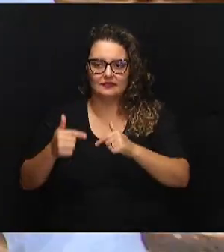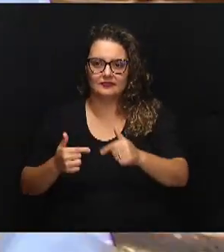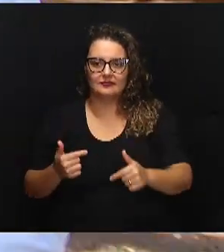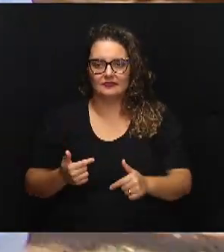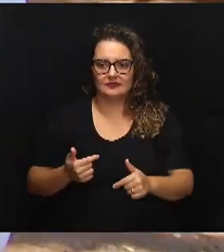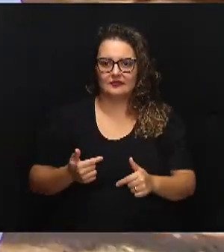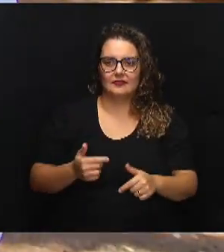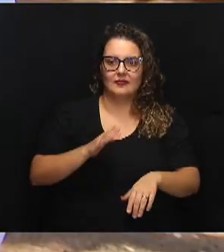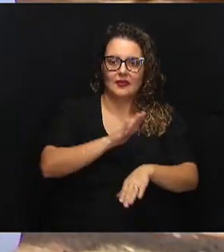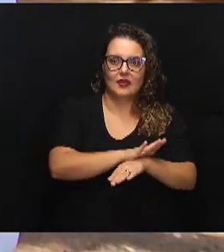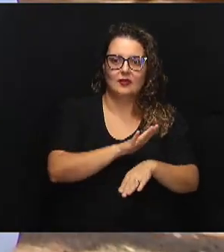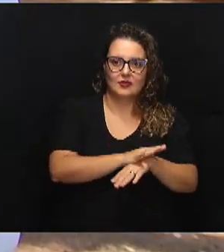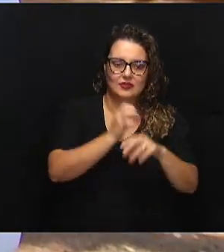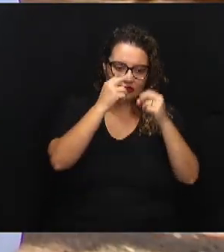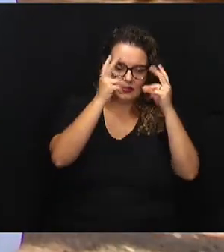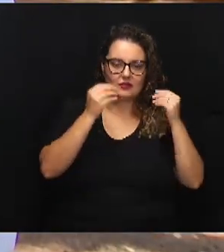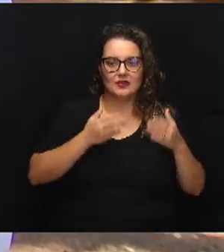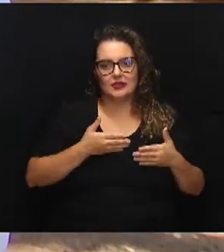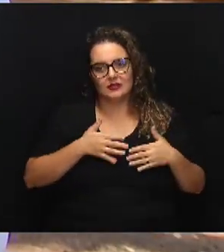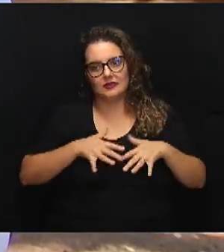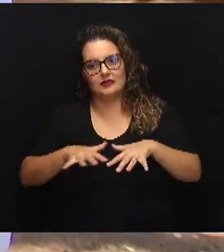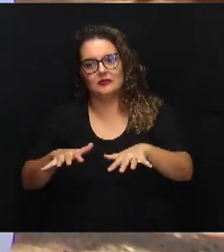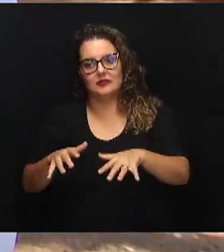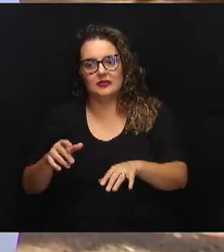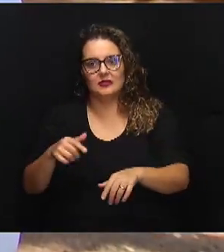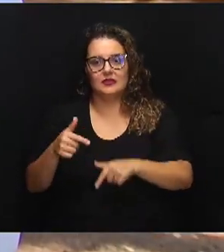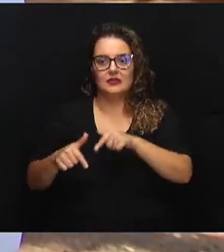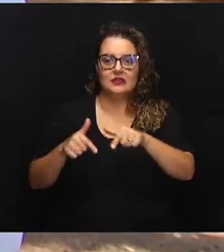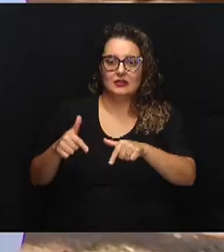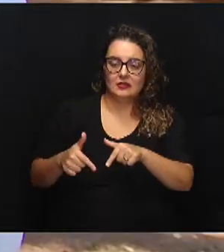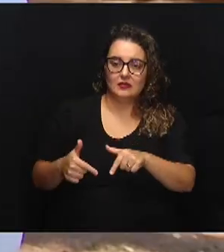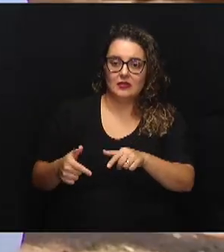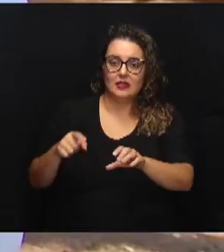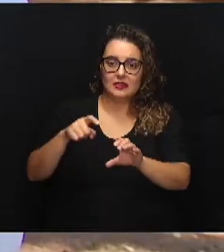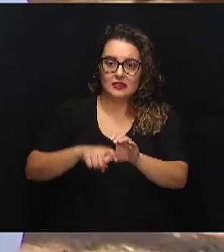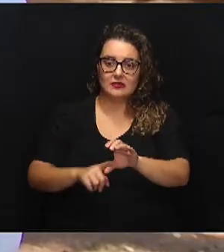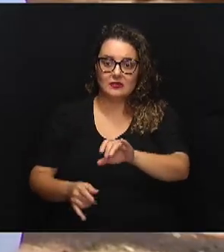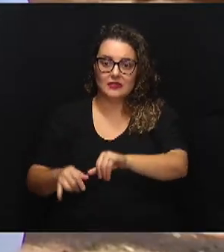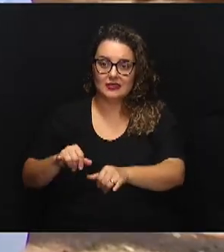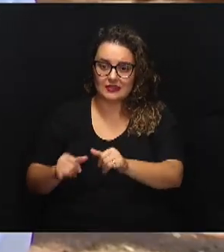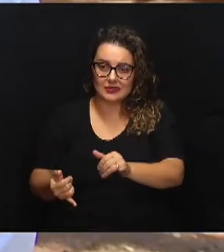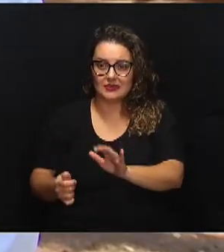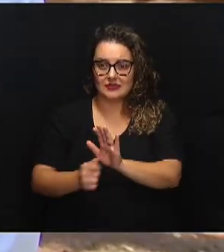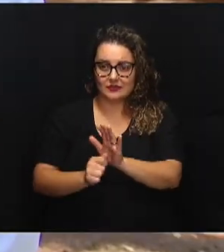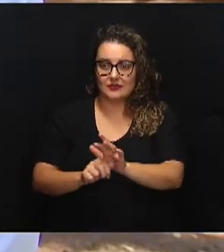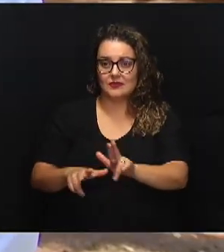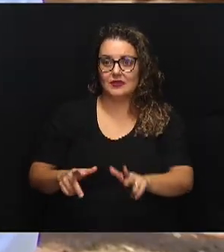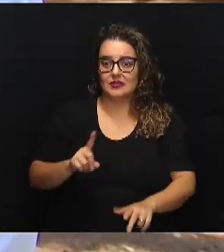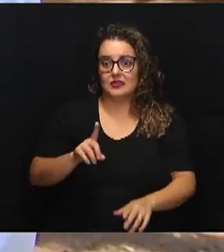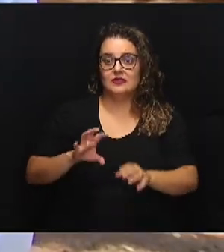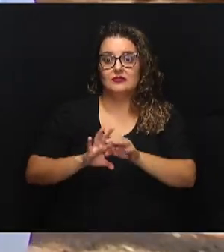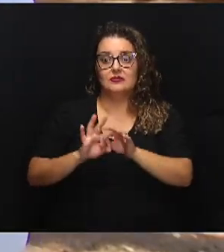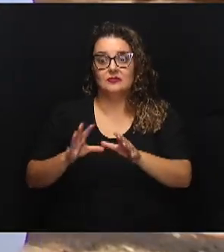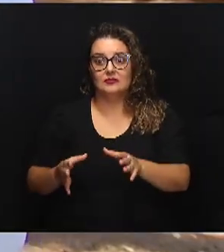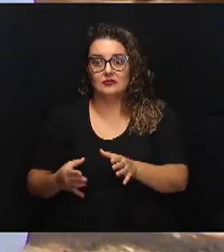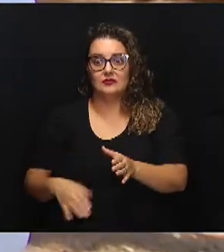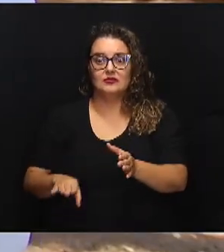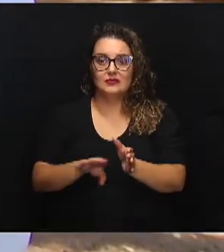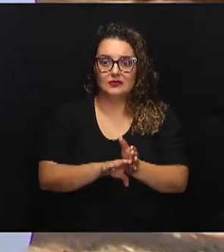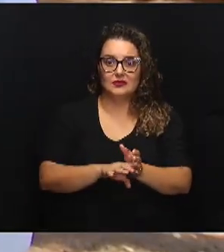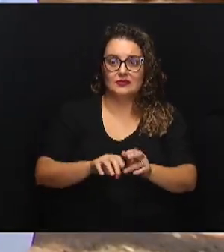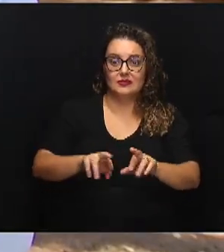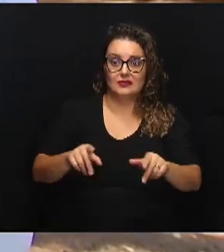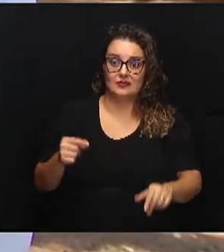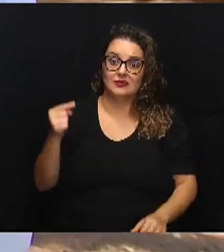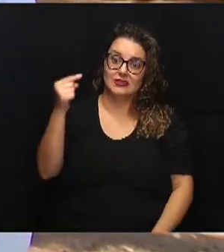da enfermaria, vamos dizer assim, que trabalha a dependência química, né? E não deixa eles chegarem ao ponto em que muitos